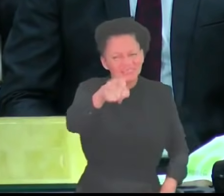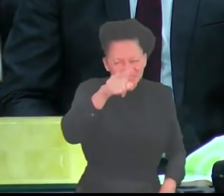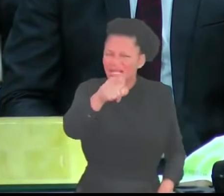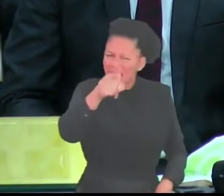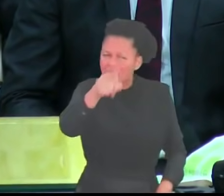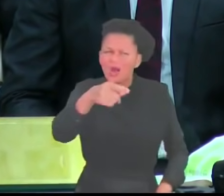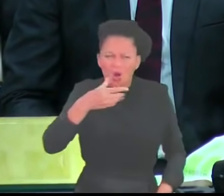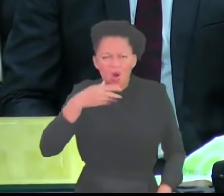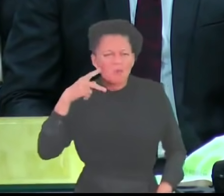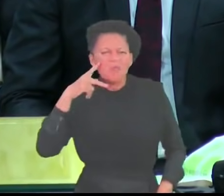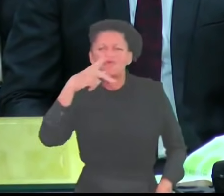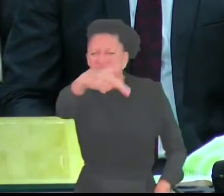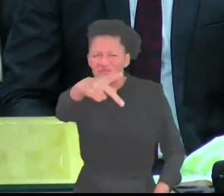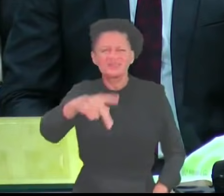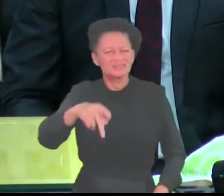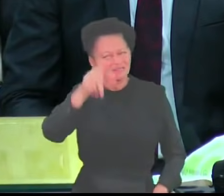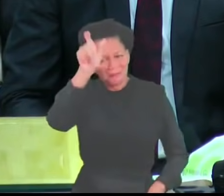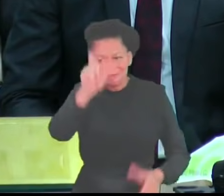profeta de Deus.